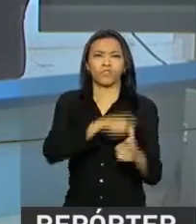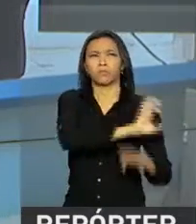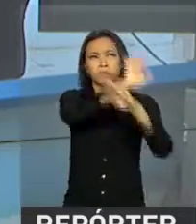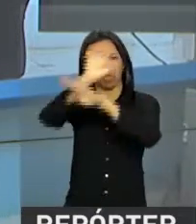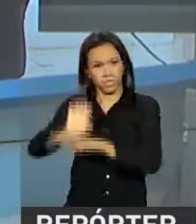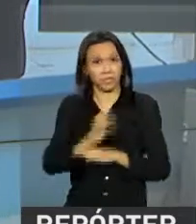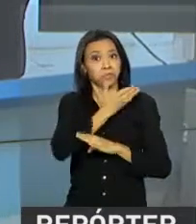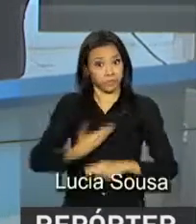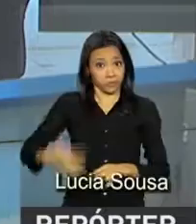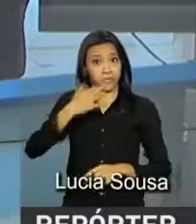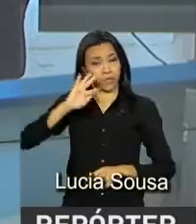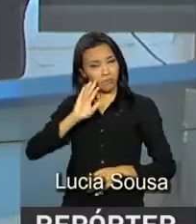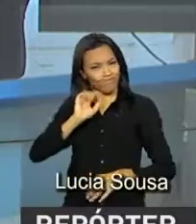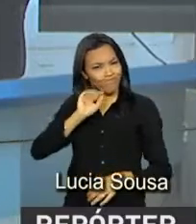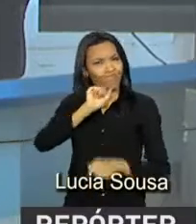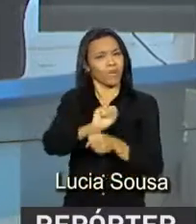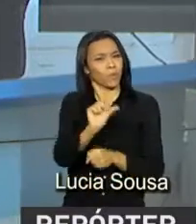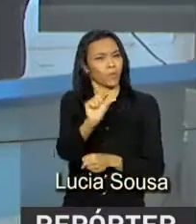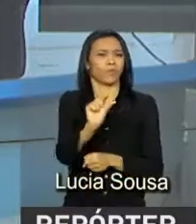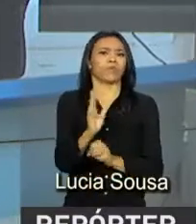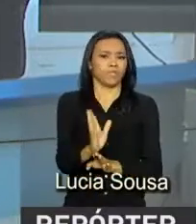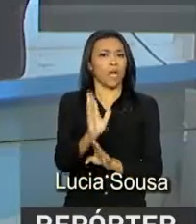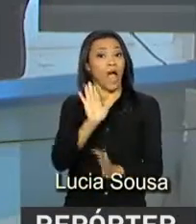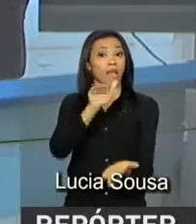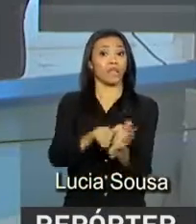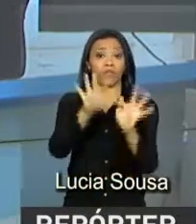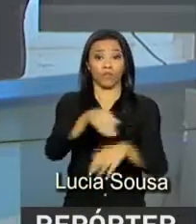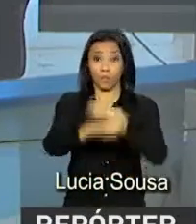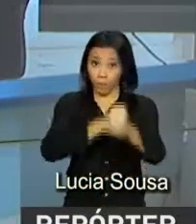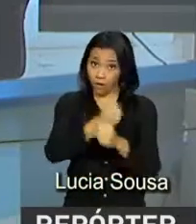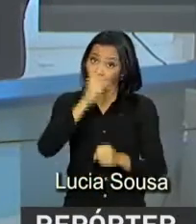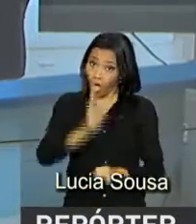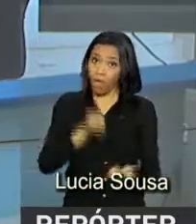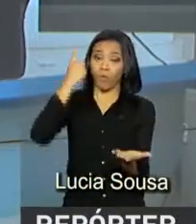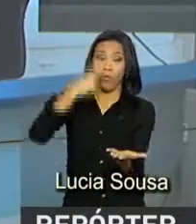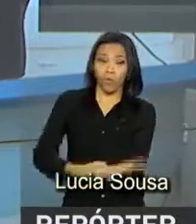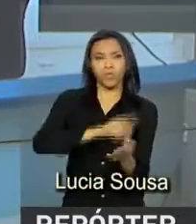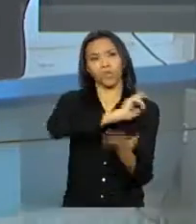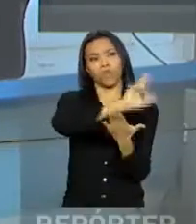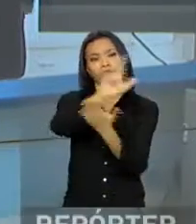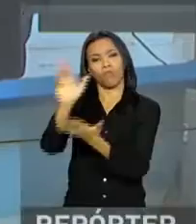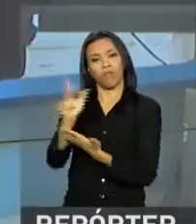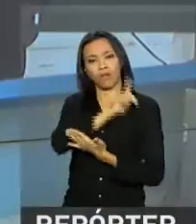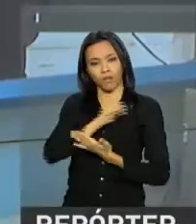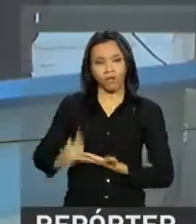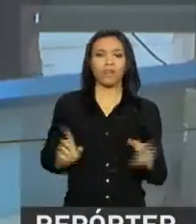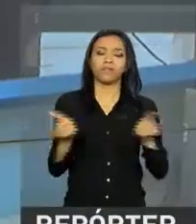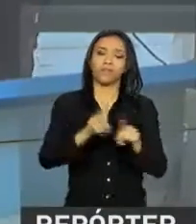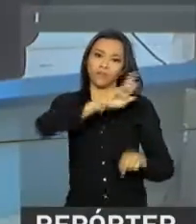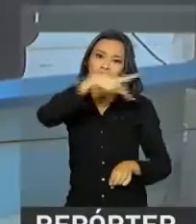está suspenso até o fim do ano essa medida faz parte de acordo fechado entre governadores e o presidente em exercício michel